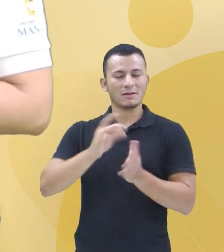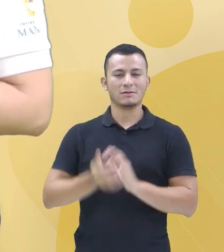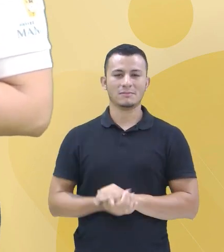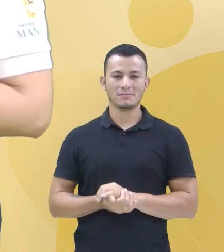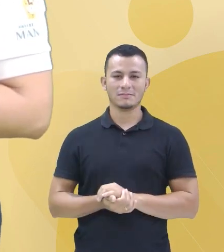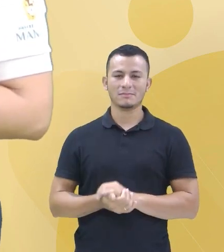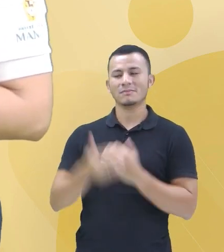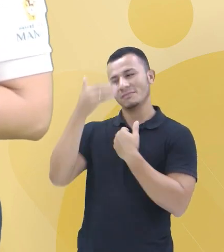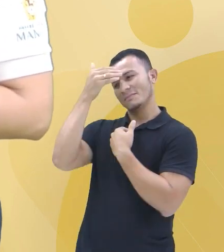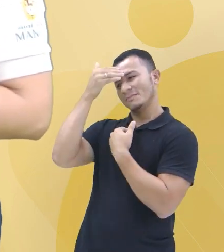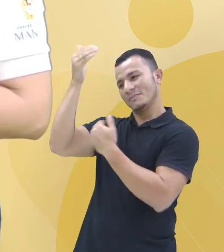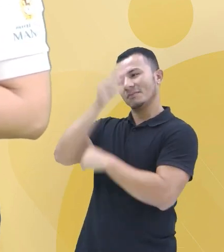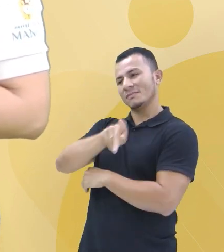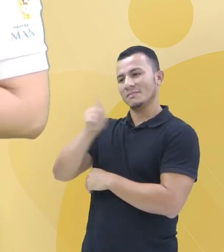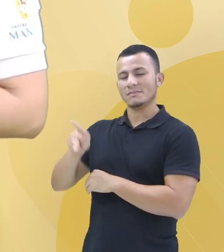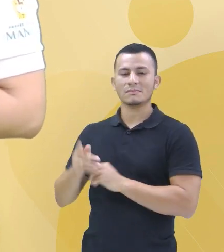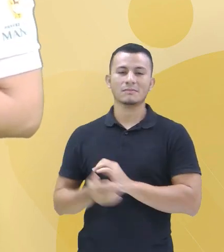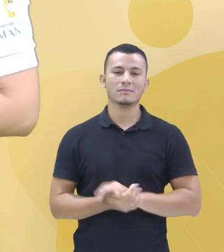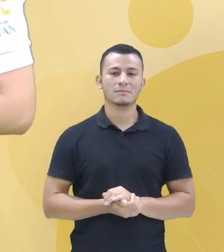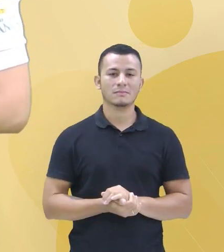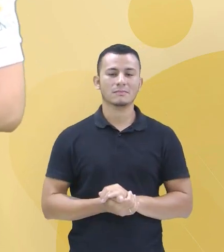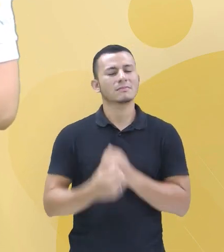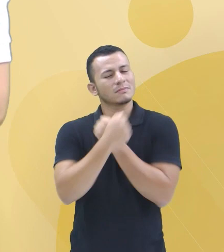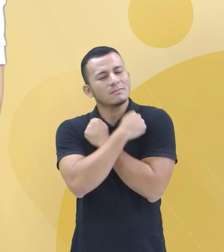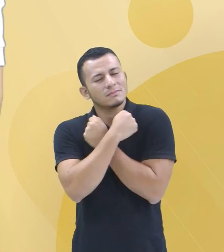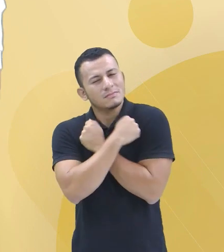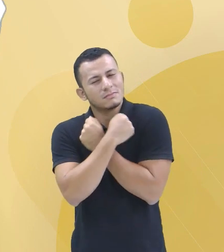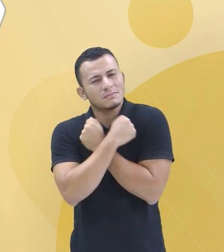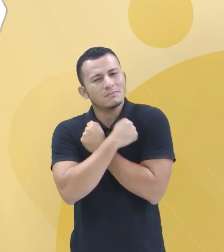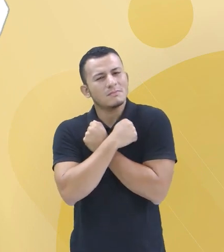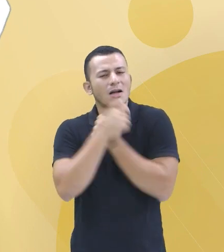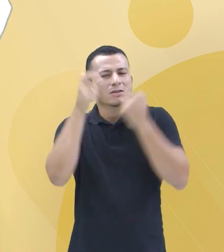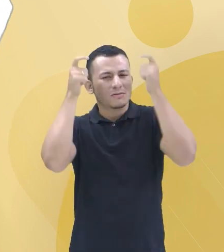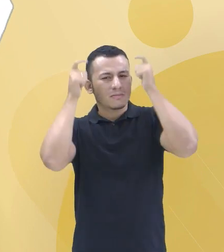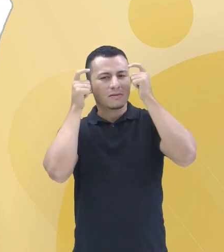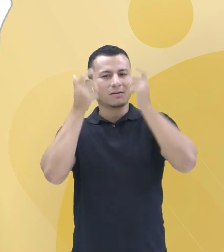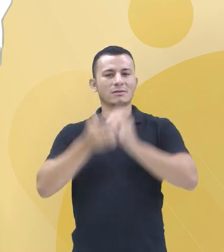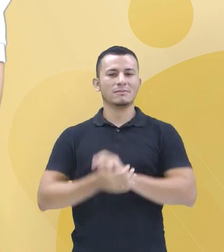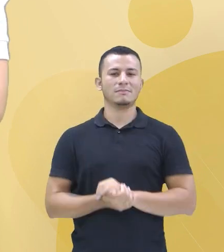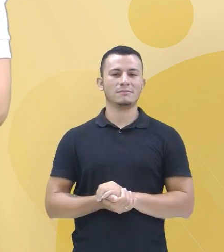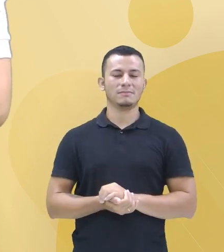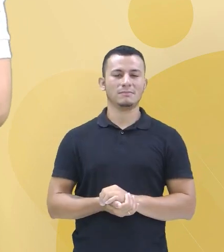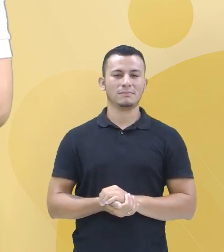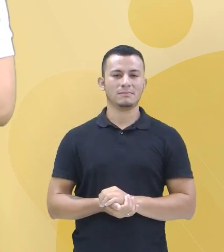mesmo! Obrigada, professora! Um abraço, princesinha!